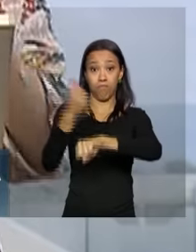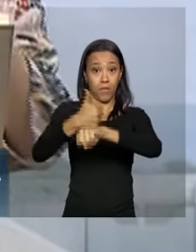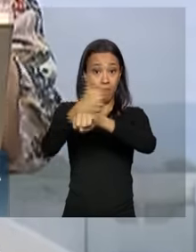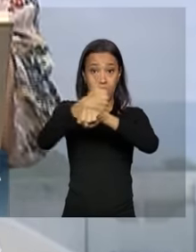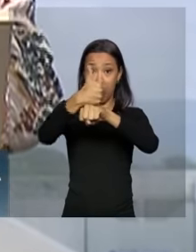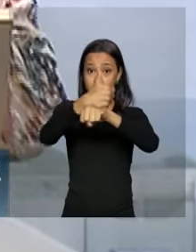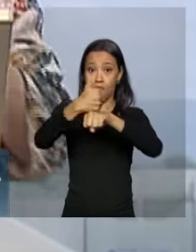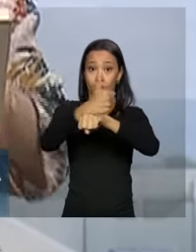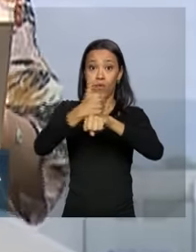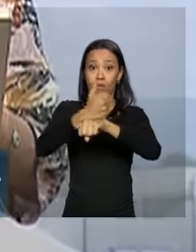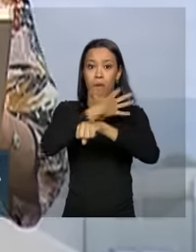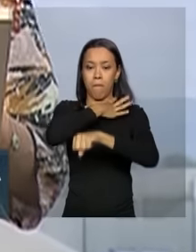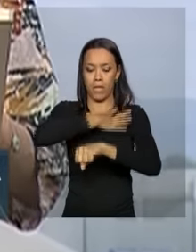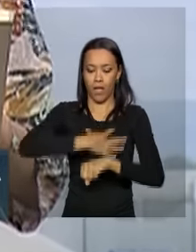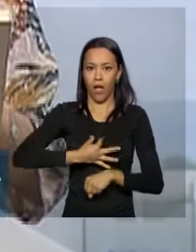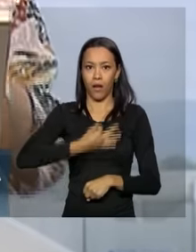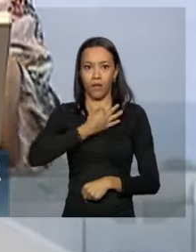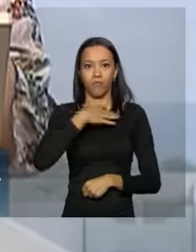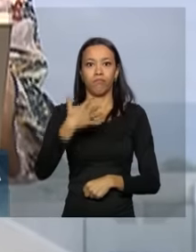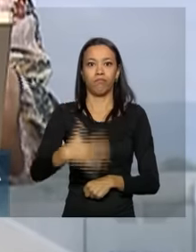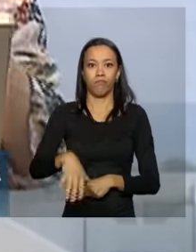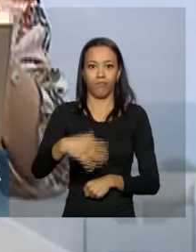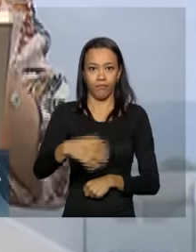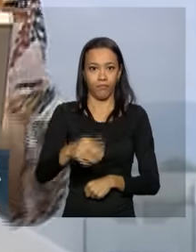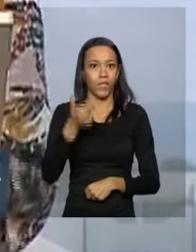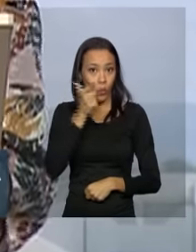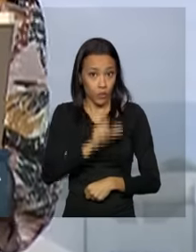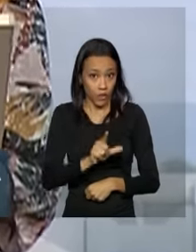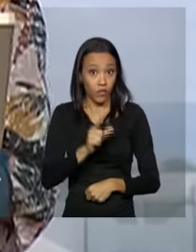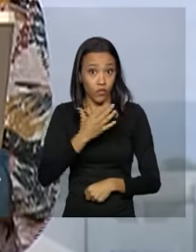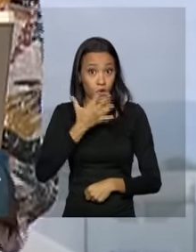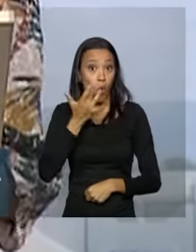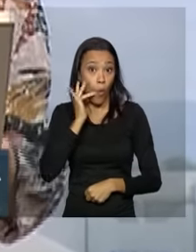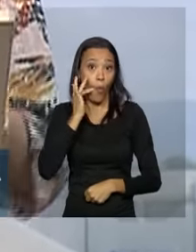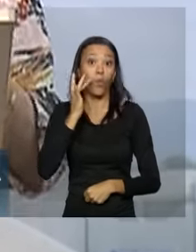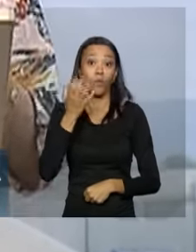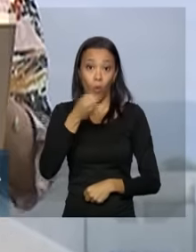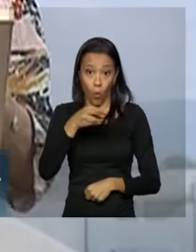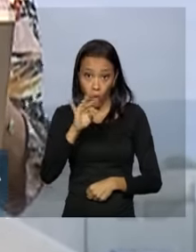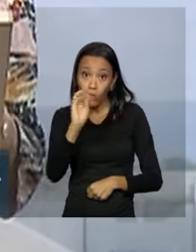A pessoa que ganhou o primeiro lugar e ganhou medalha de ouro